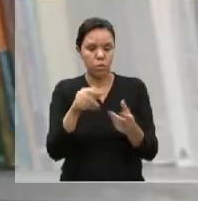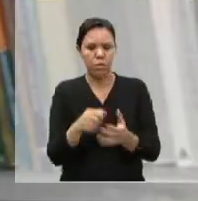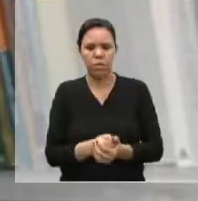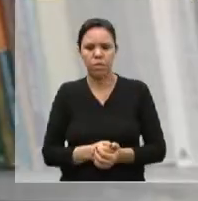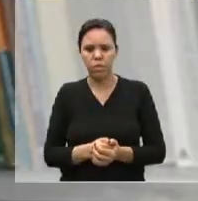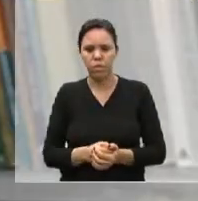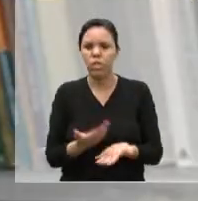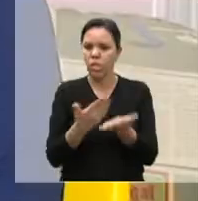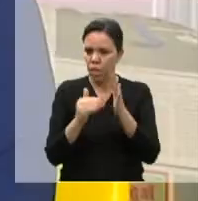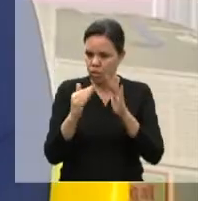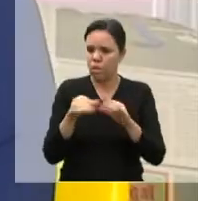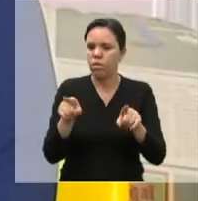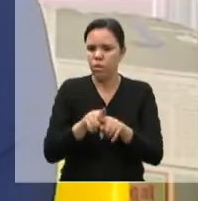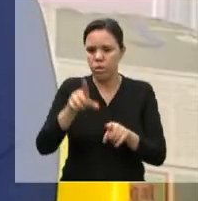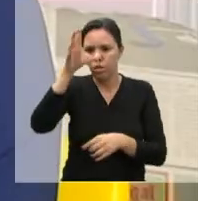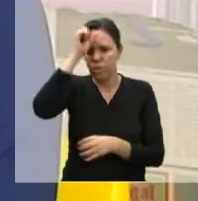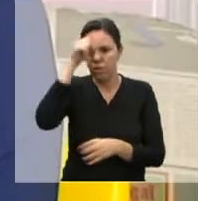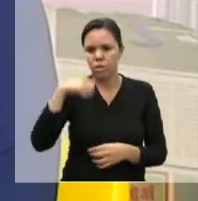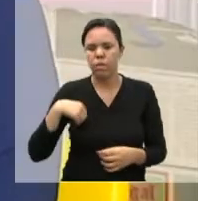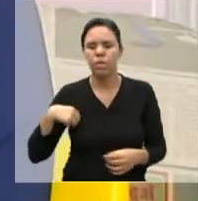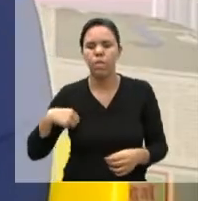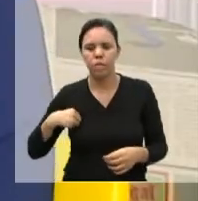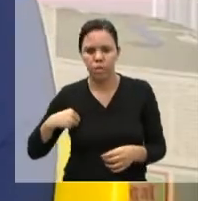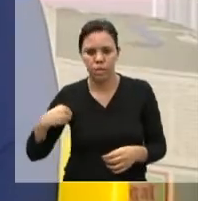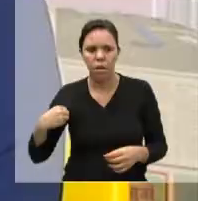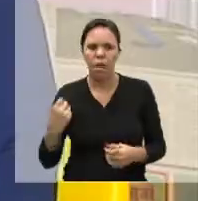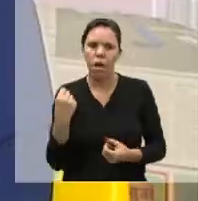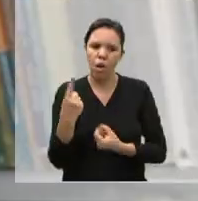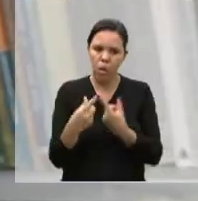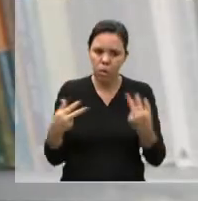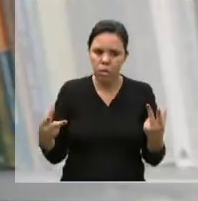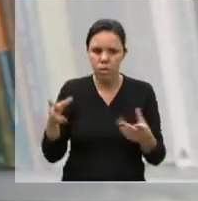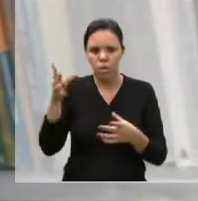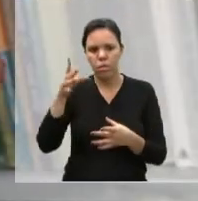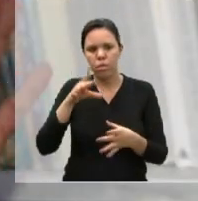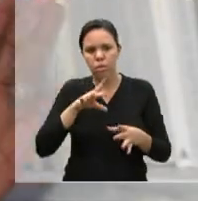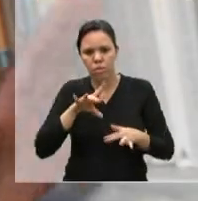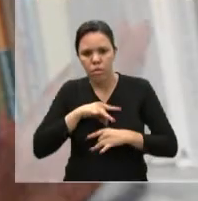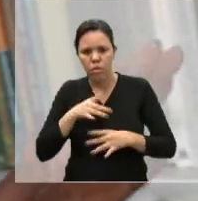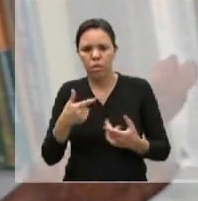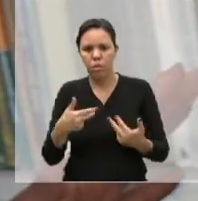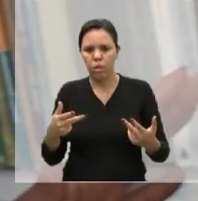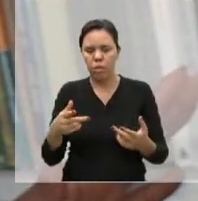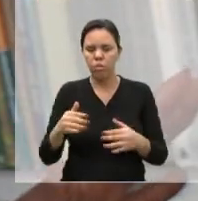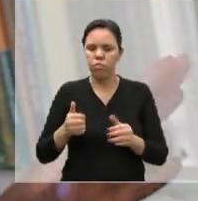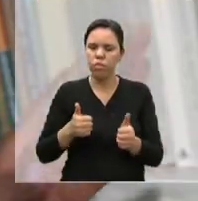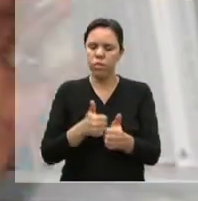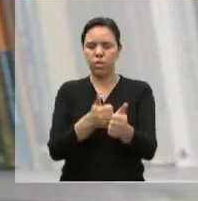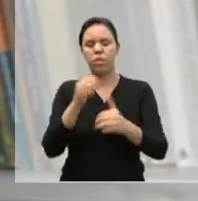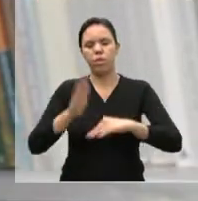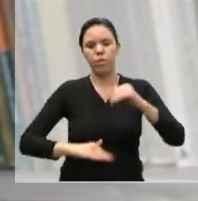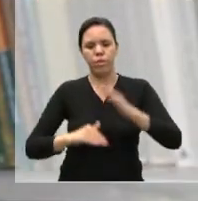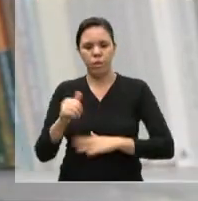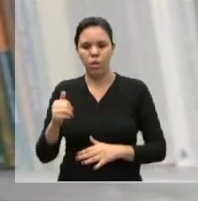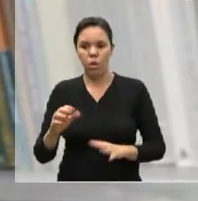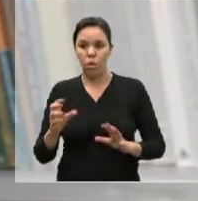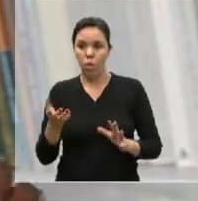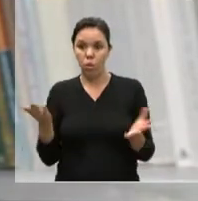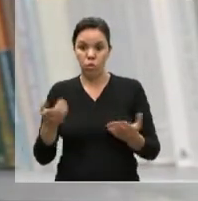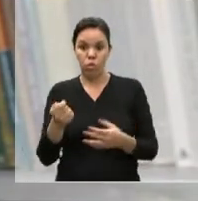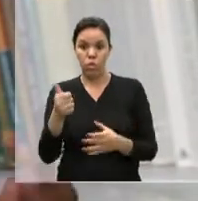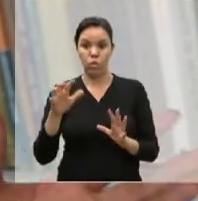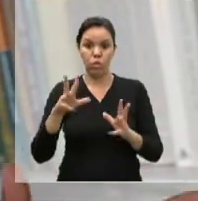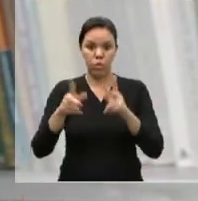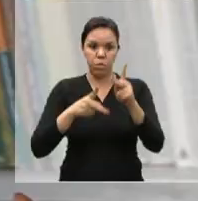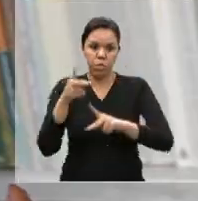gente aprende alguns caminhos para, quem sabe, seguir essa profissão. Hoje quase todo mundo tem celular, ali tem muita ciência, né? E